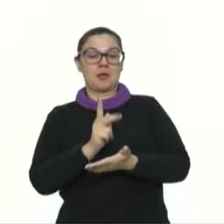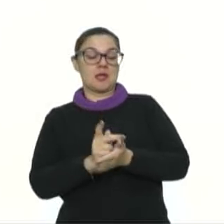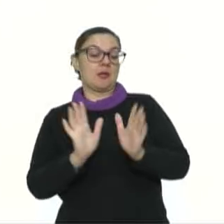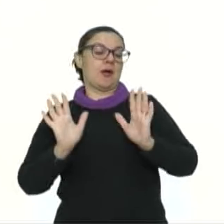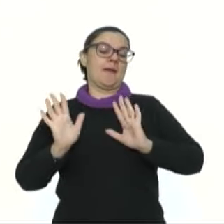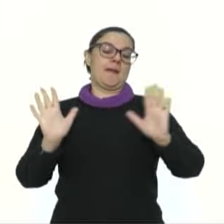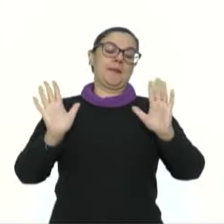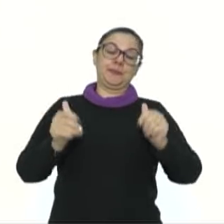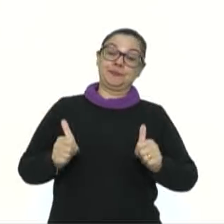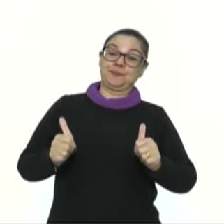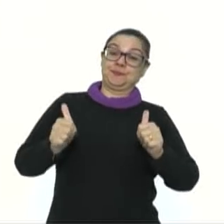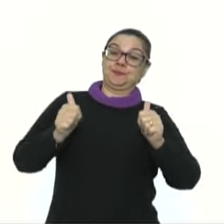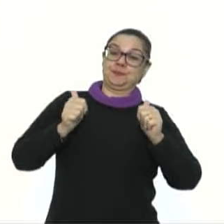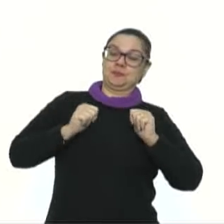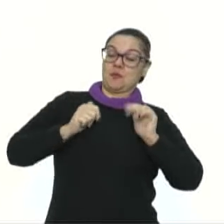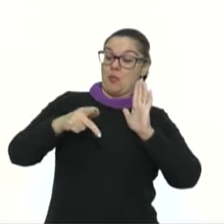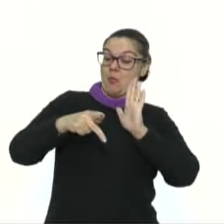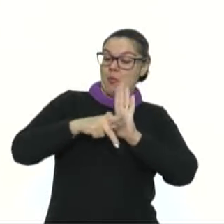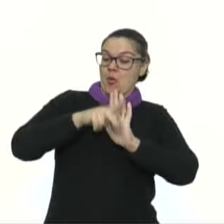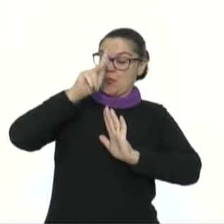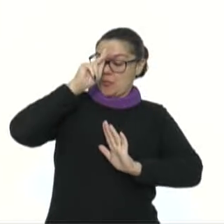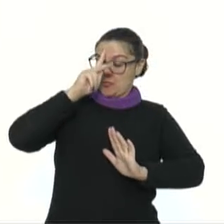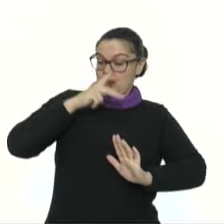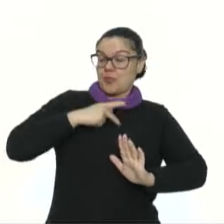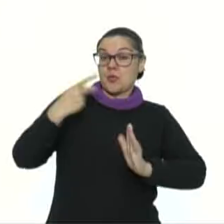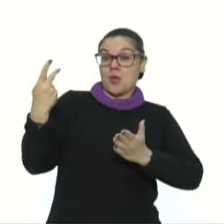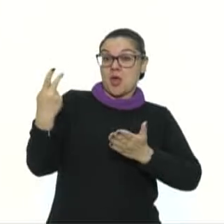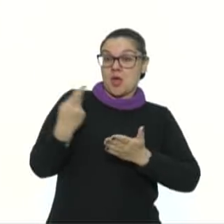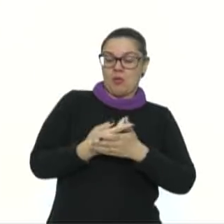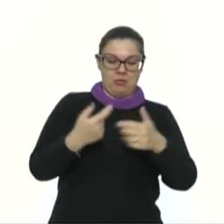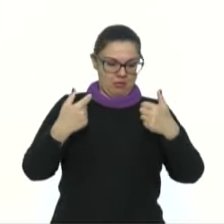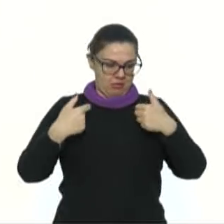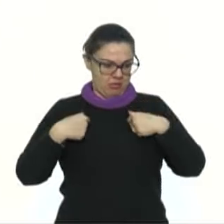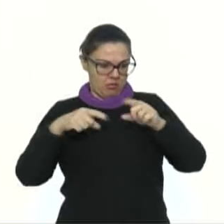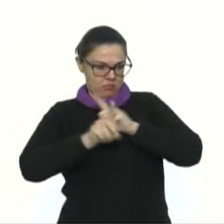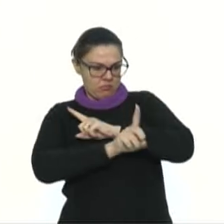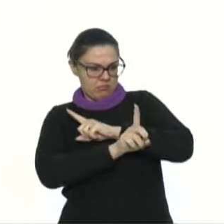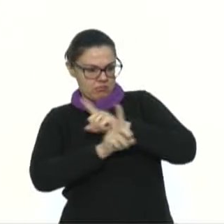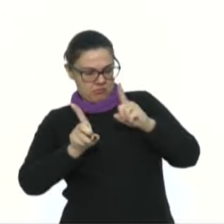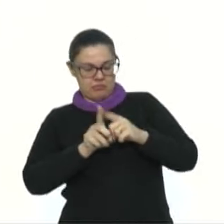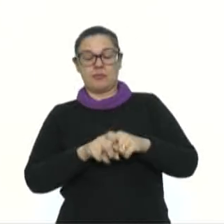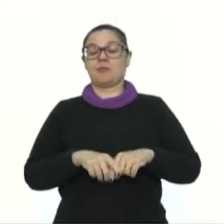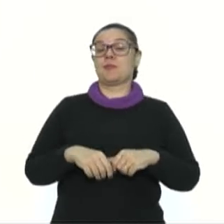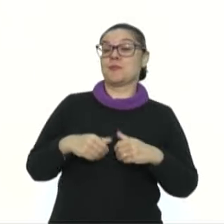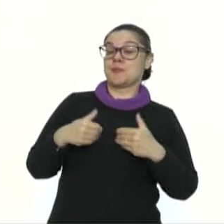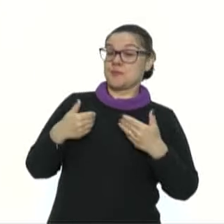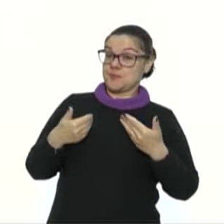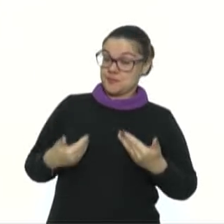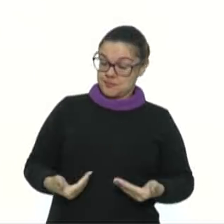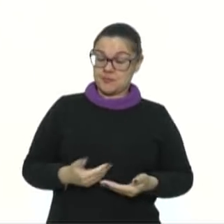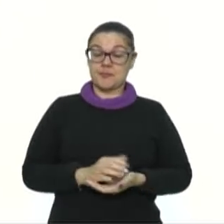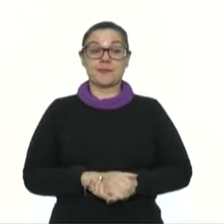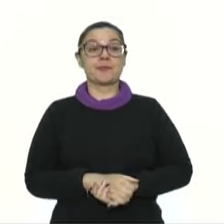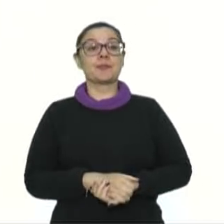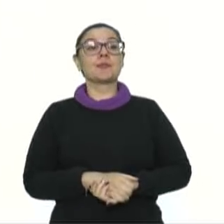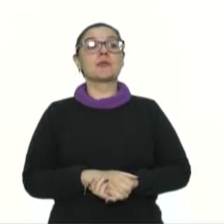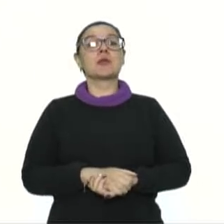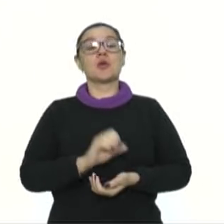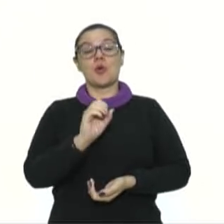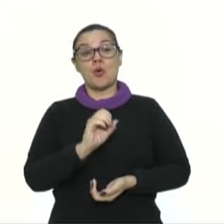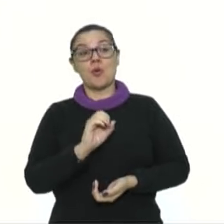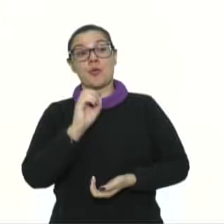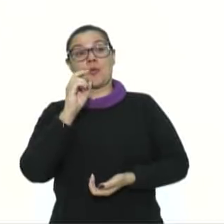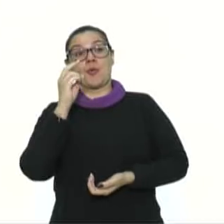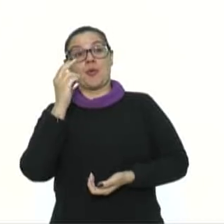se responsabilizar por seus erros, Então, mais um sinal aí dessa pessoa. não se responsabilizar por seus erros